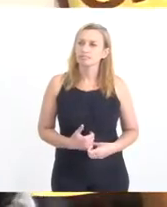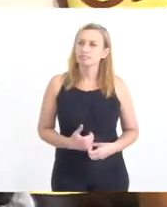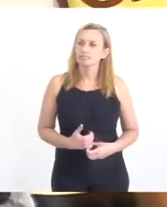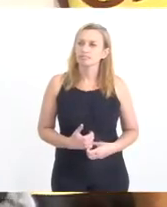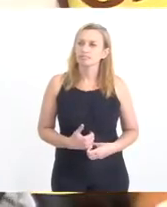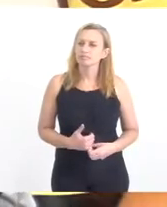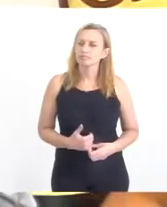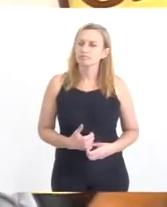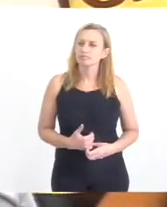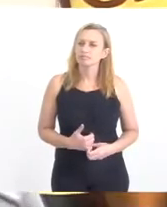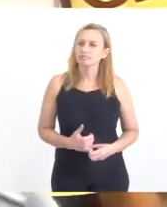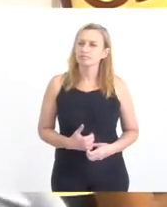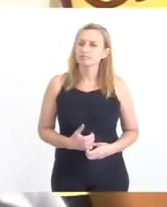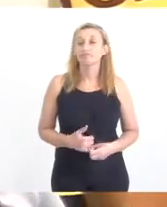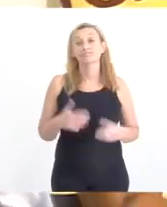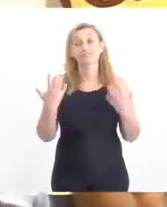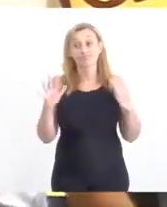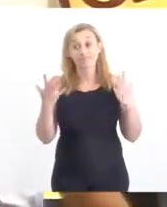a